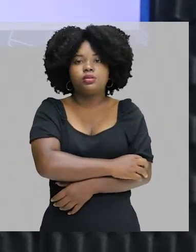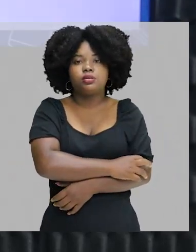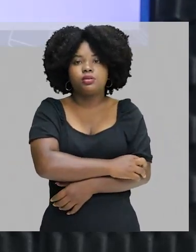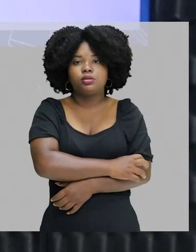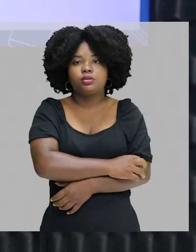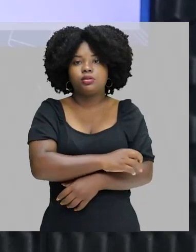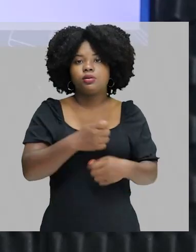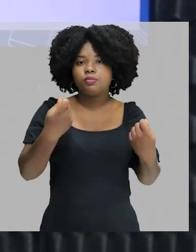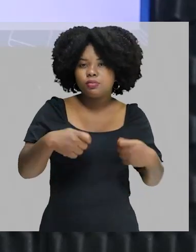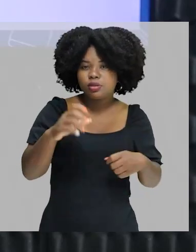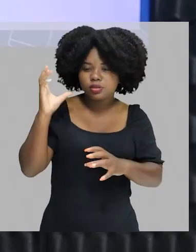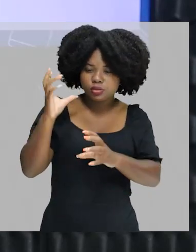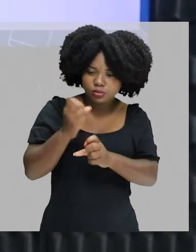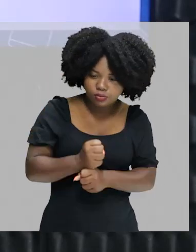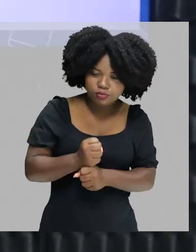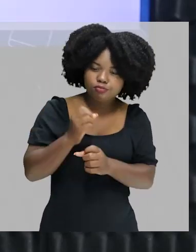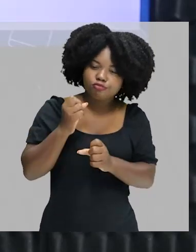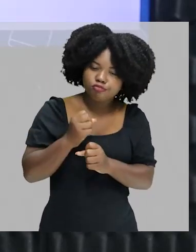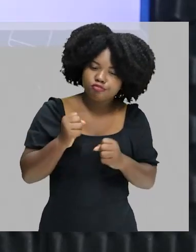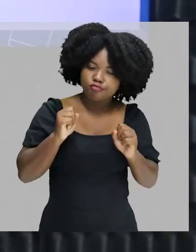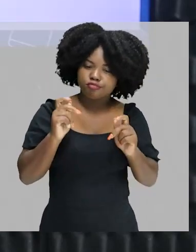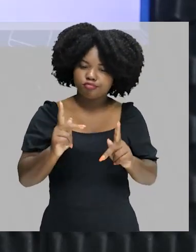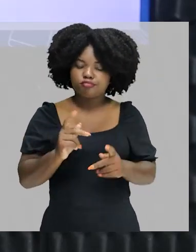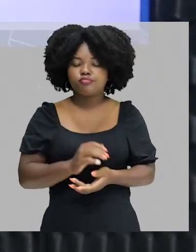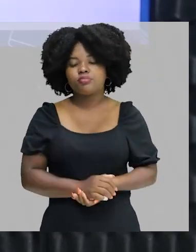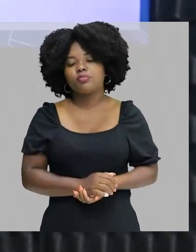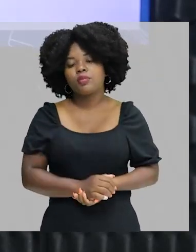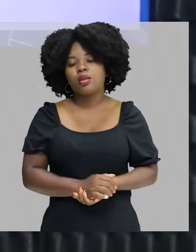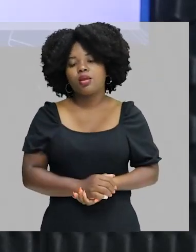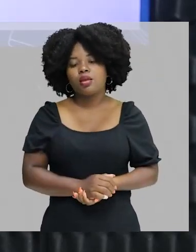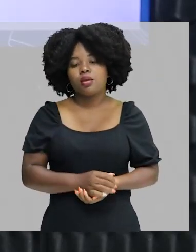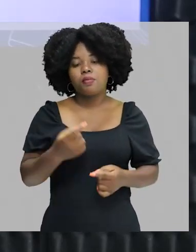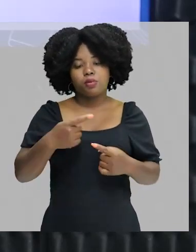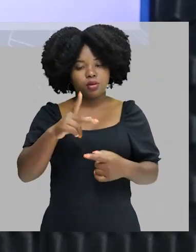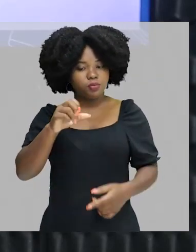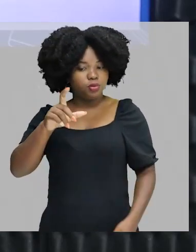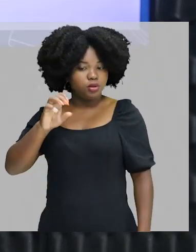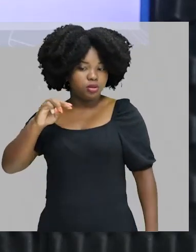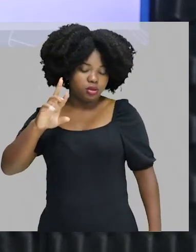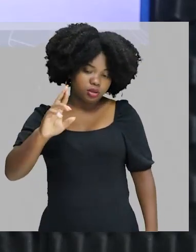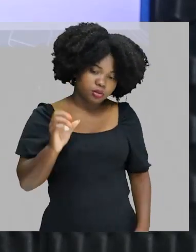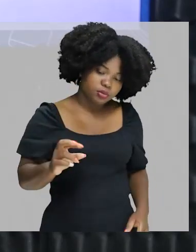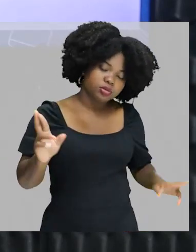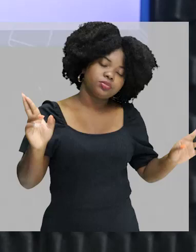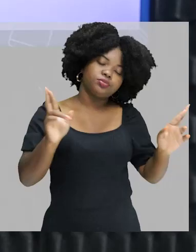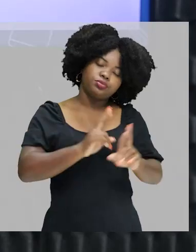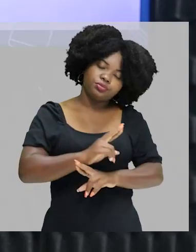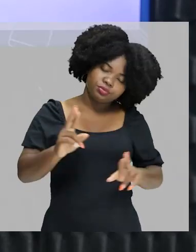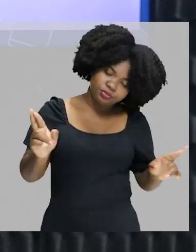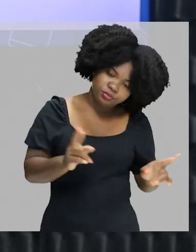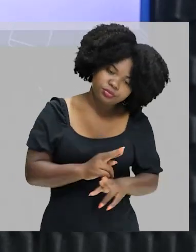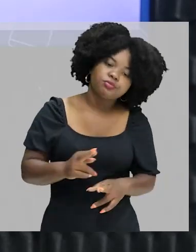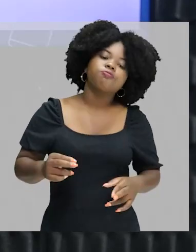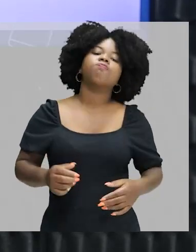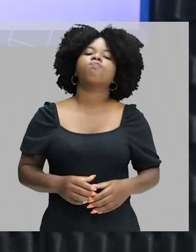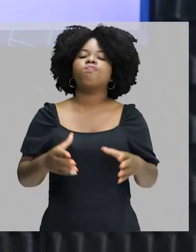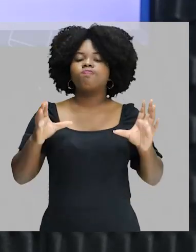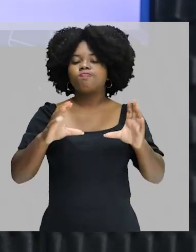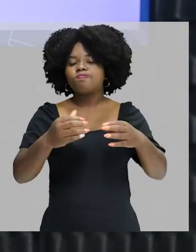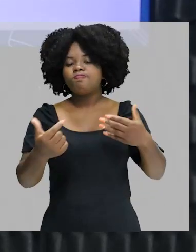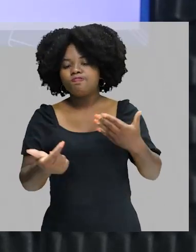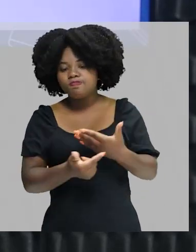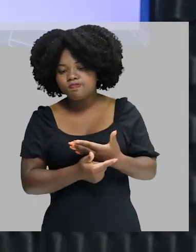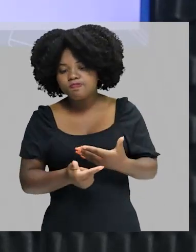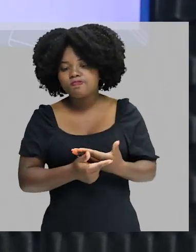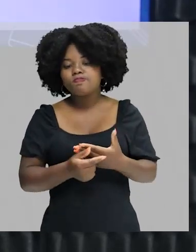fazer essa revisão de compostos orgânicos, porque quando se falamos de polímeros, né, as questões vão muito direcionadas para